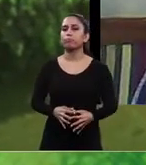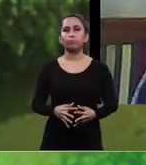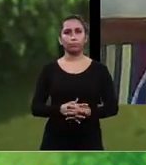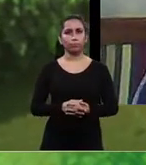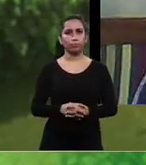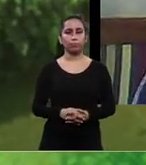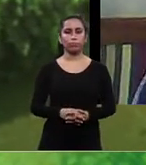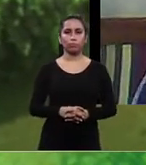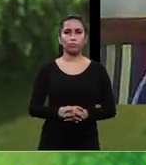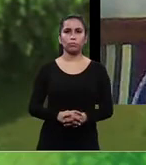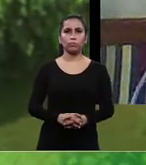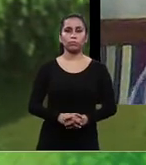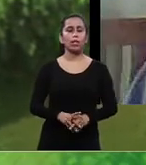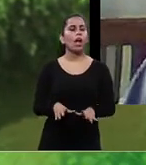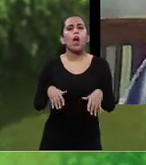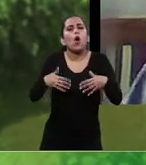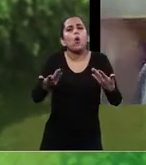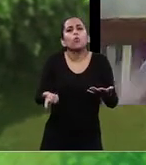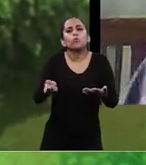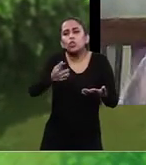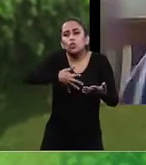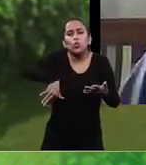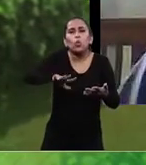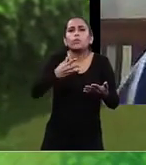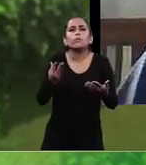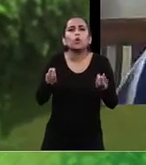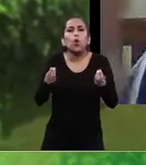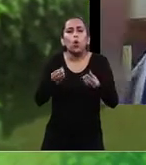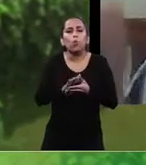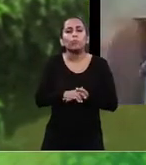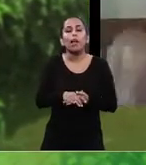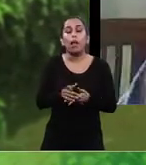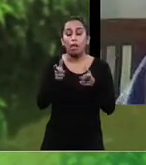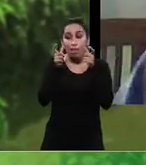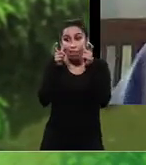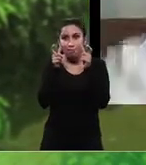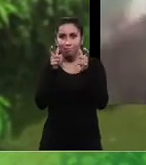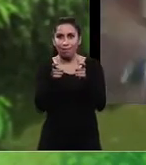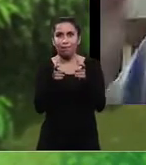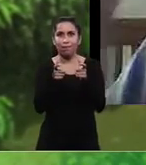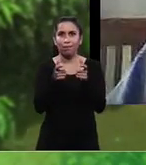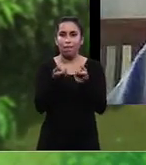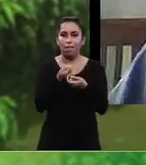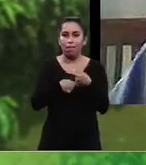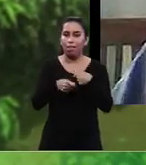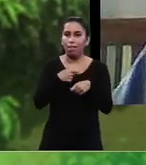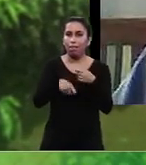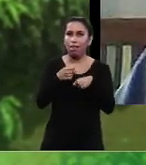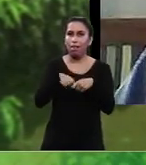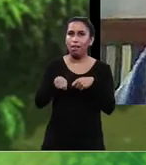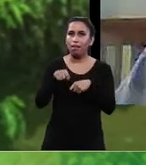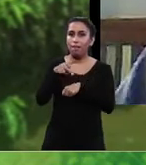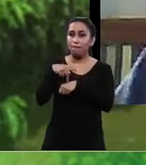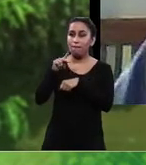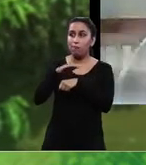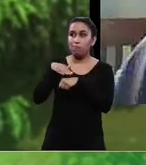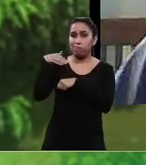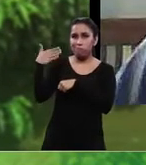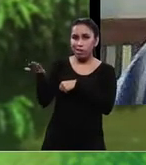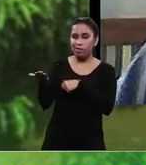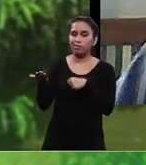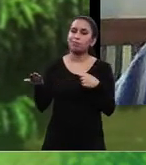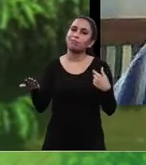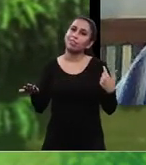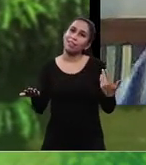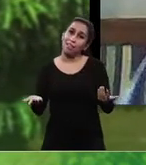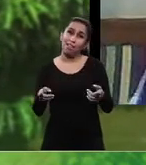toda essa ação? Né? Interesses econômicos internacionais do potencial agrícola e da